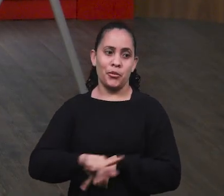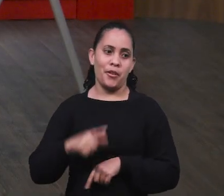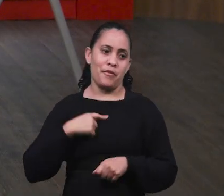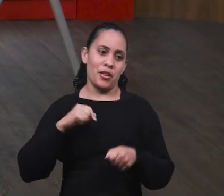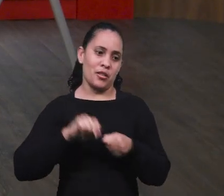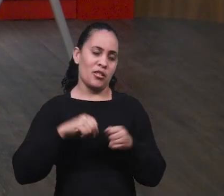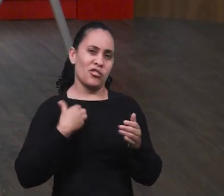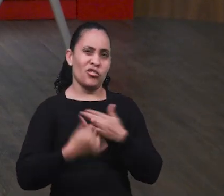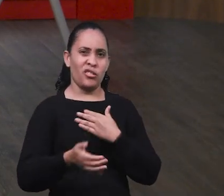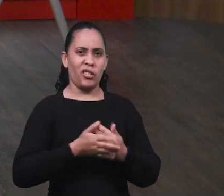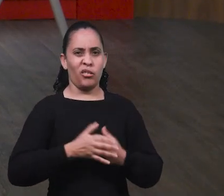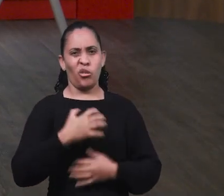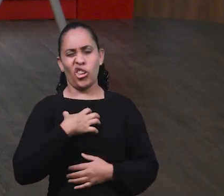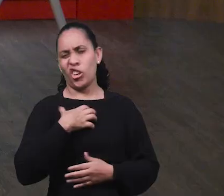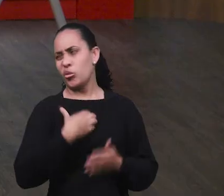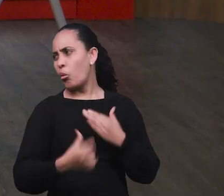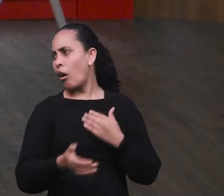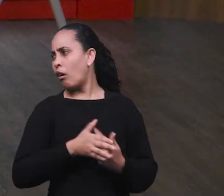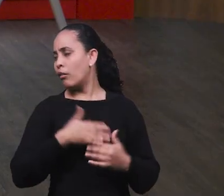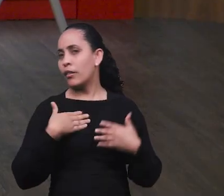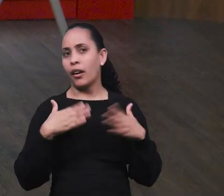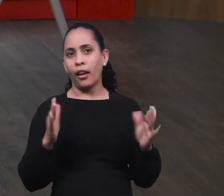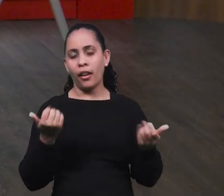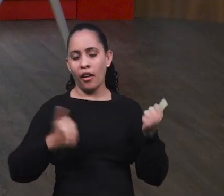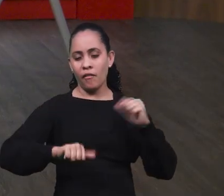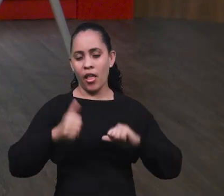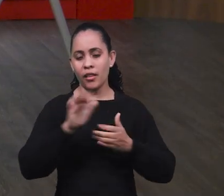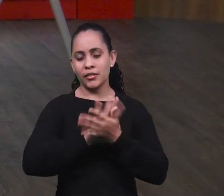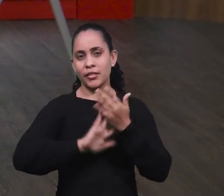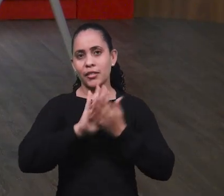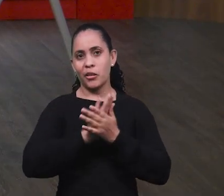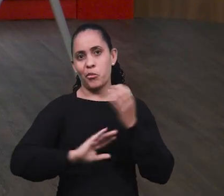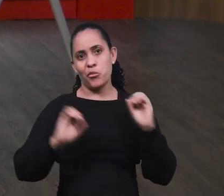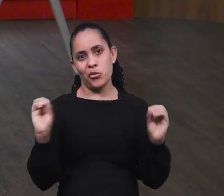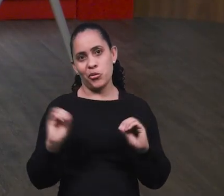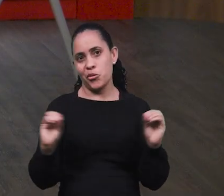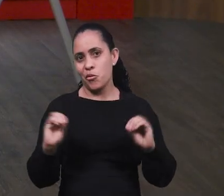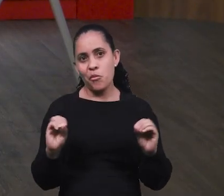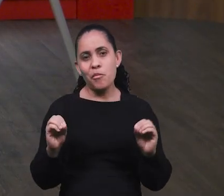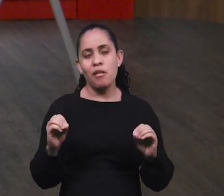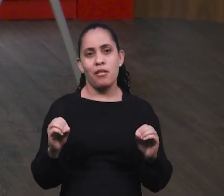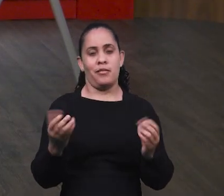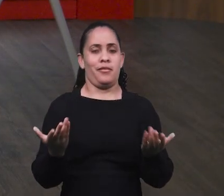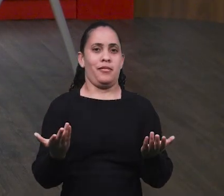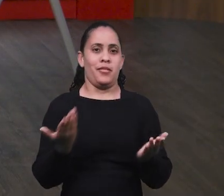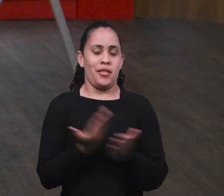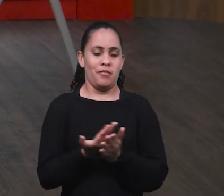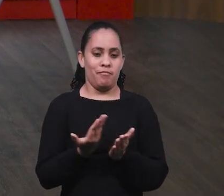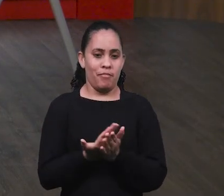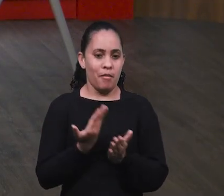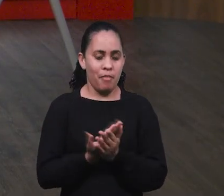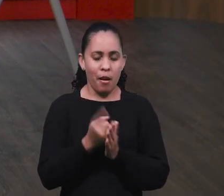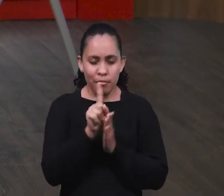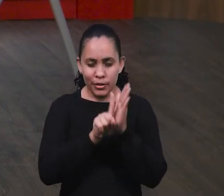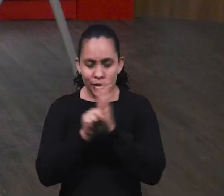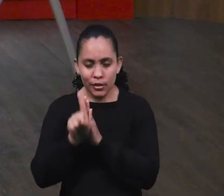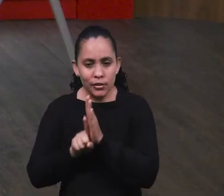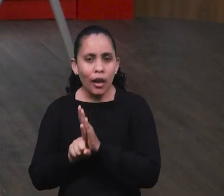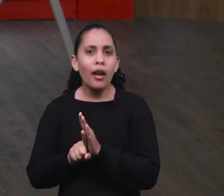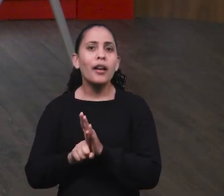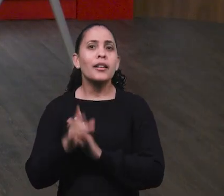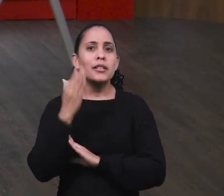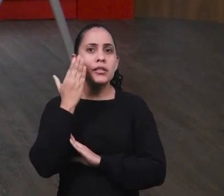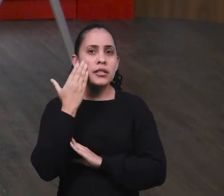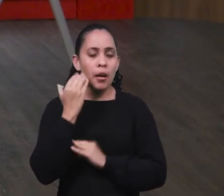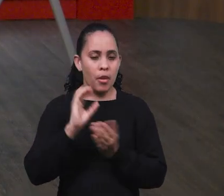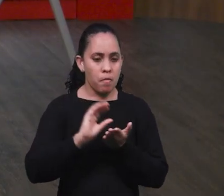você estava falando, fazer de qualquer maneira, ou seja, fazer sem avaliar, sem se capacitar, sem saber exatamente para onde está